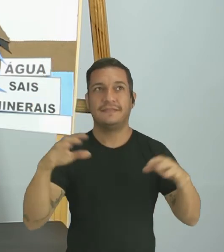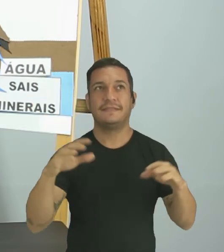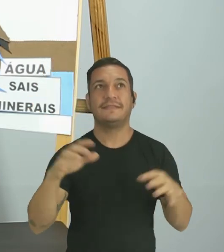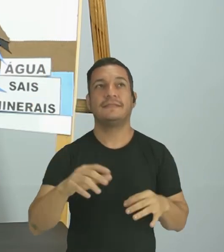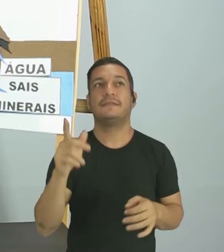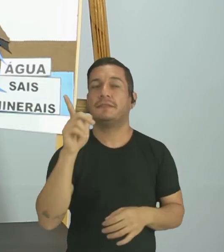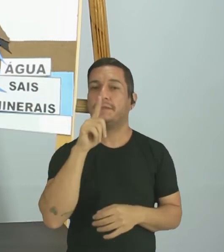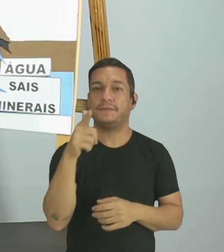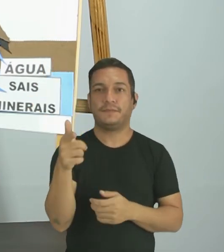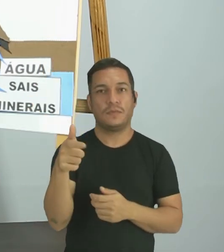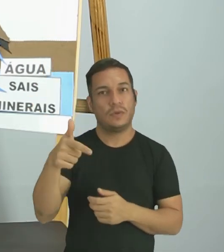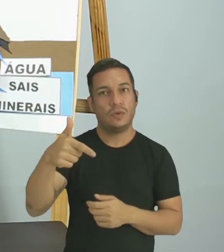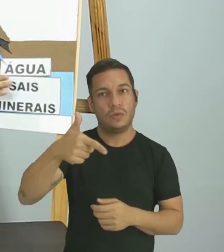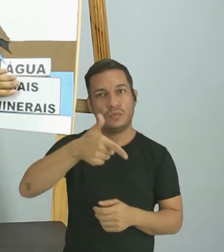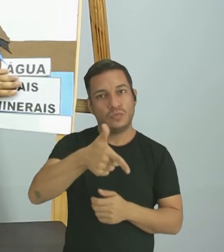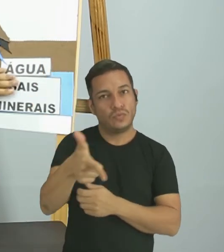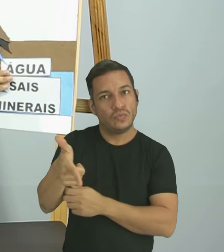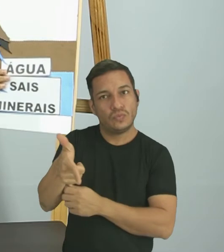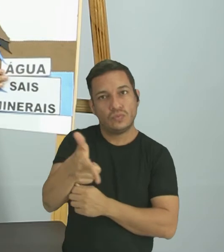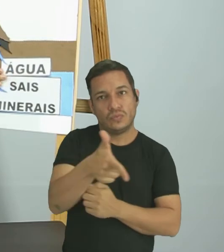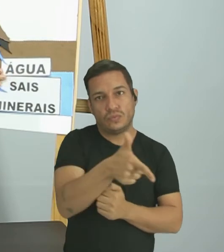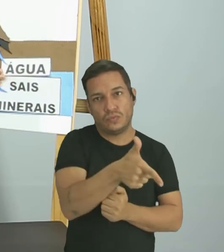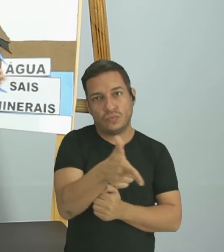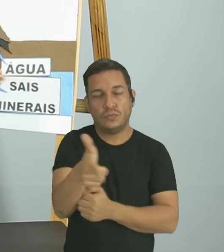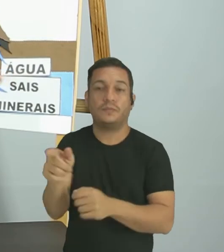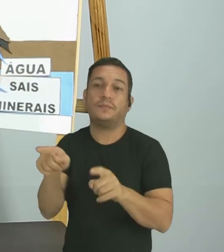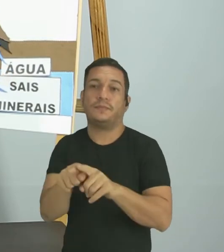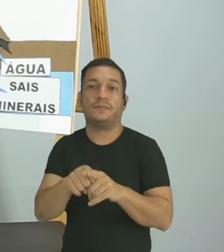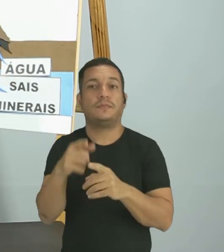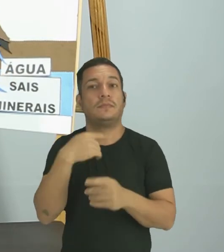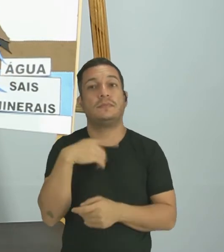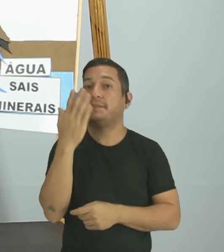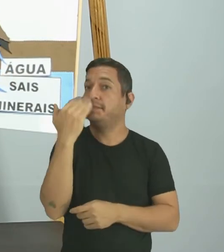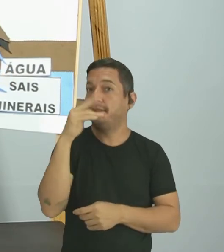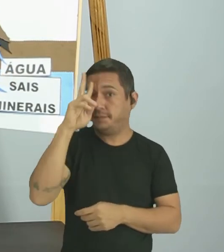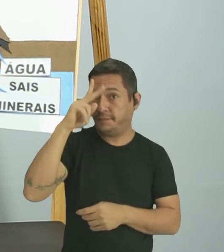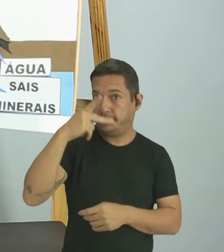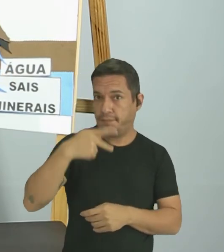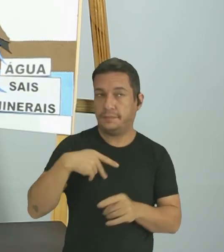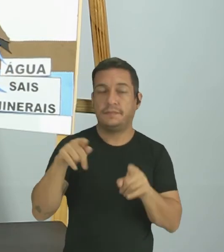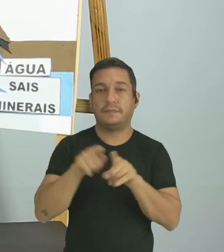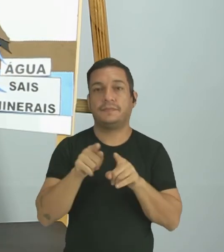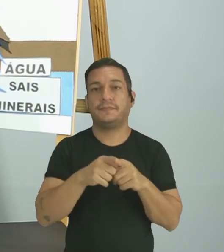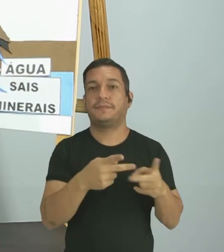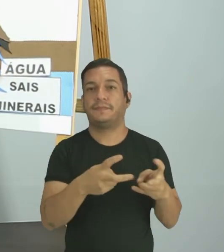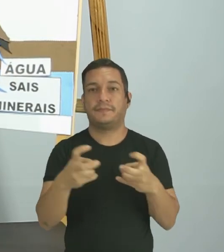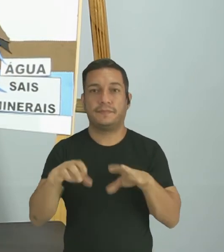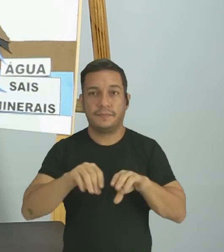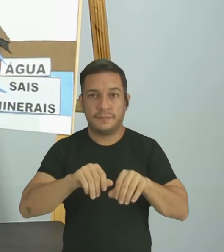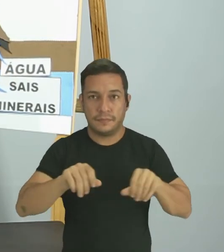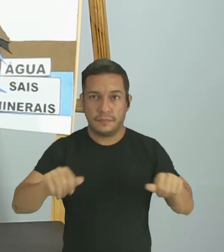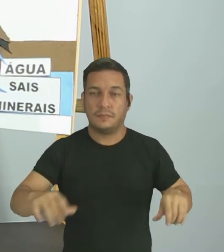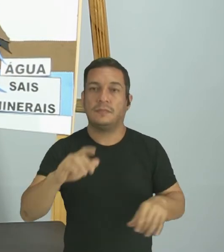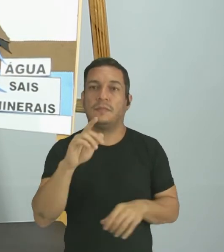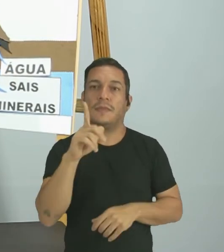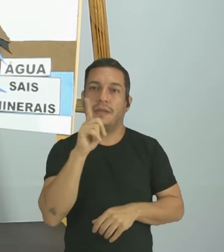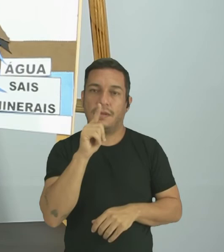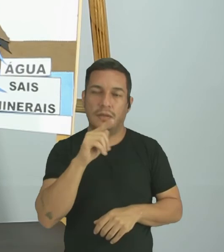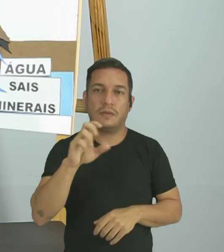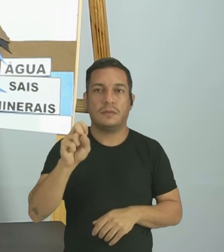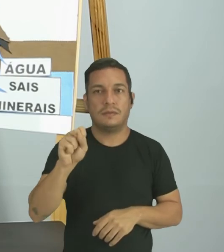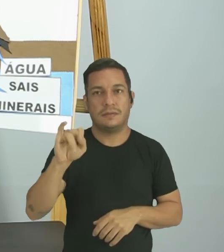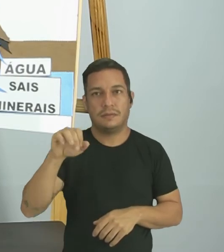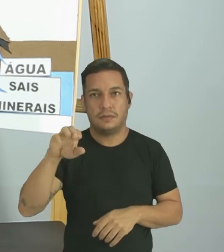que é regada, ela absorve, ela se alimenta, né? Retirando do solo a água e os sais